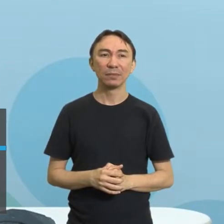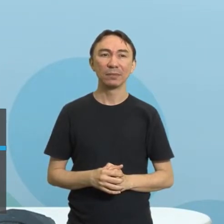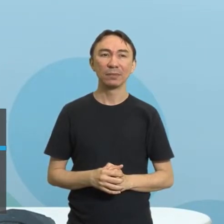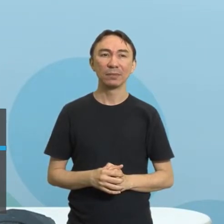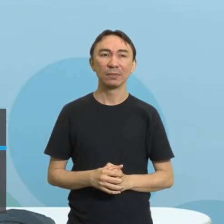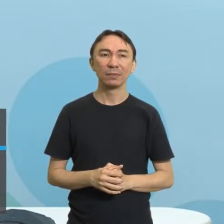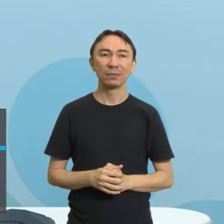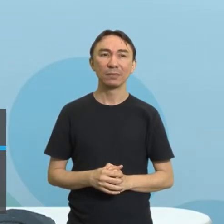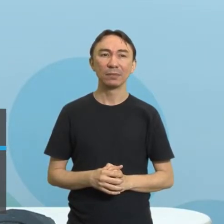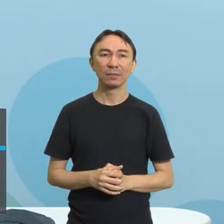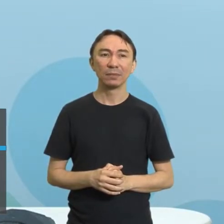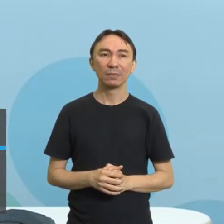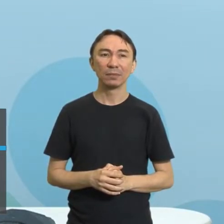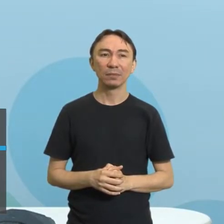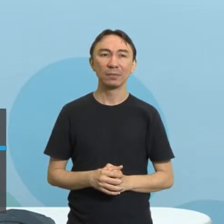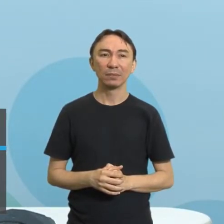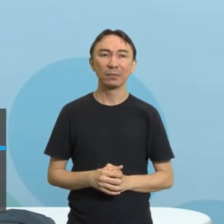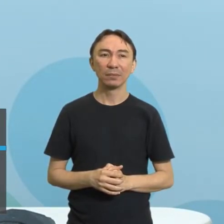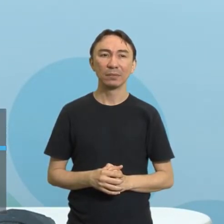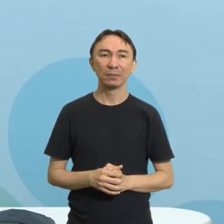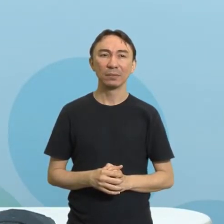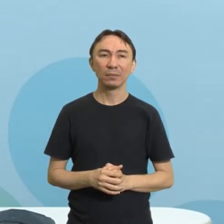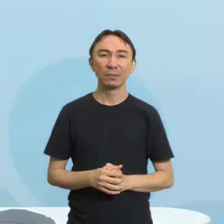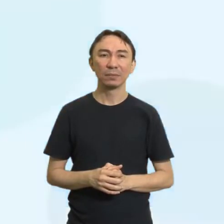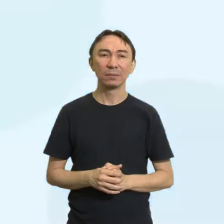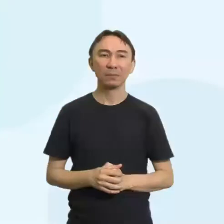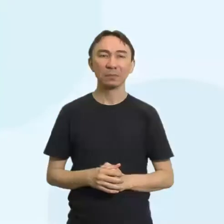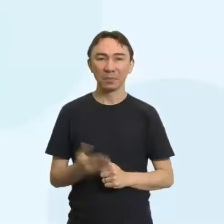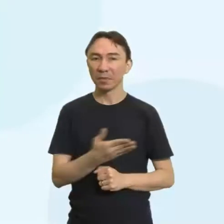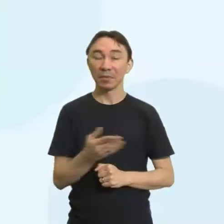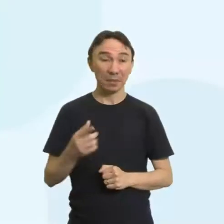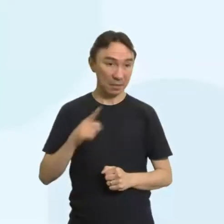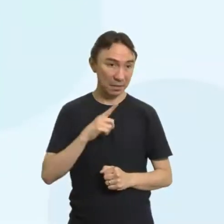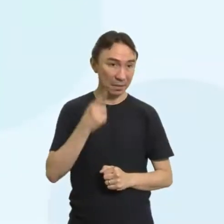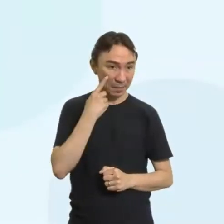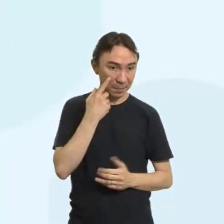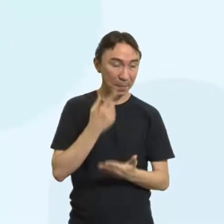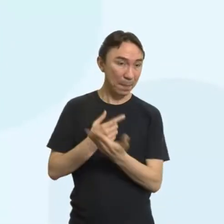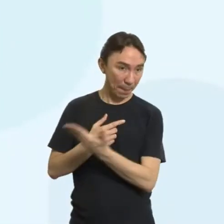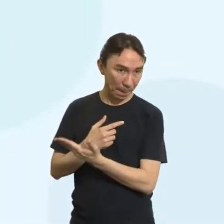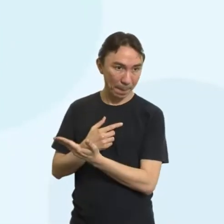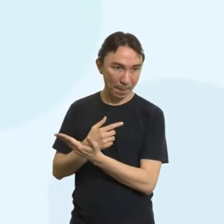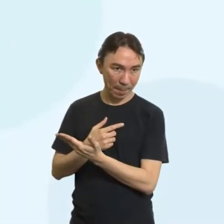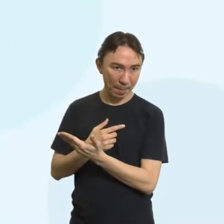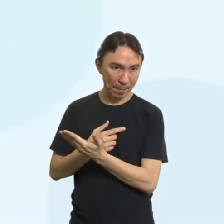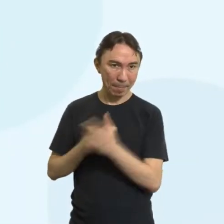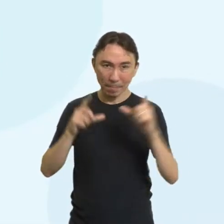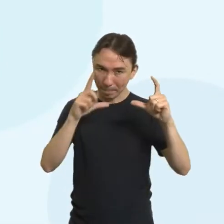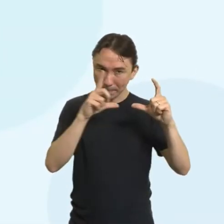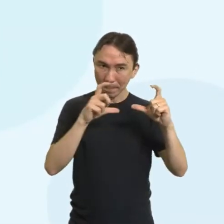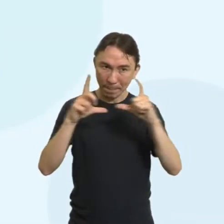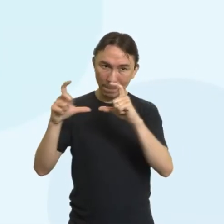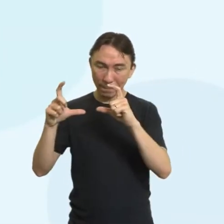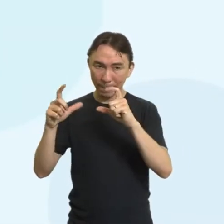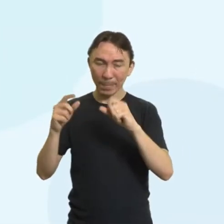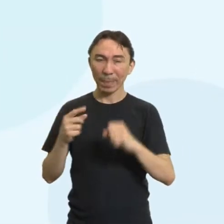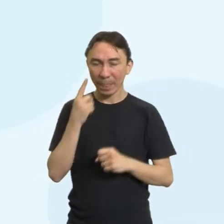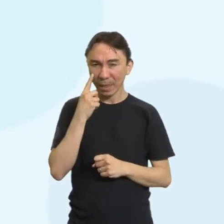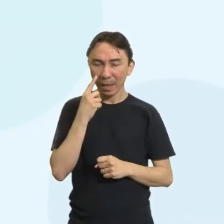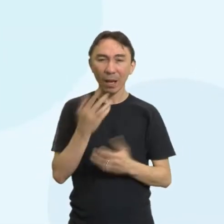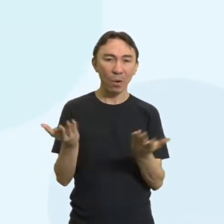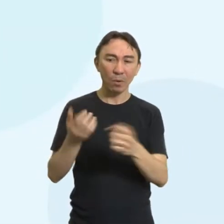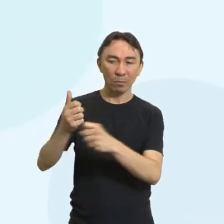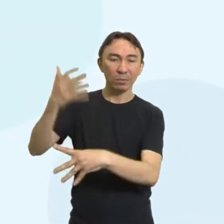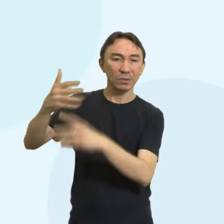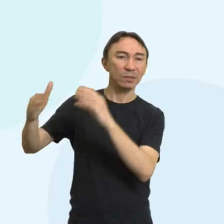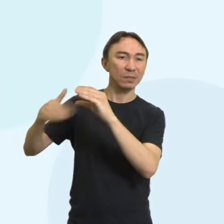que vocês observassem as imagens, tá? Isso. E compartilhassem conosco no